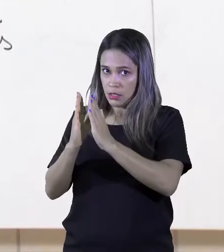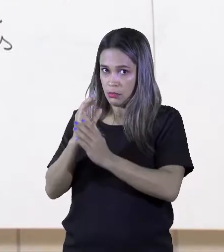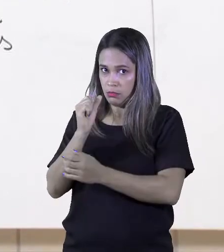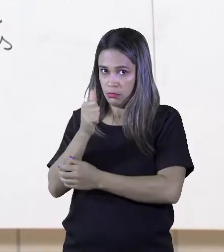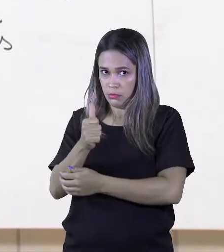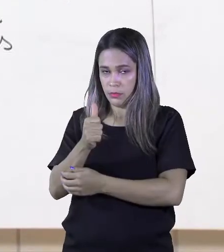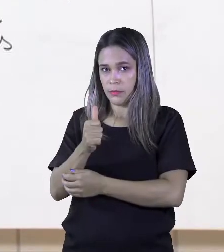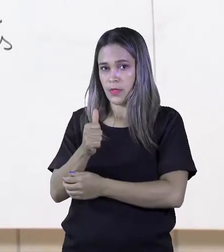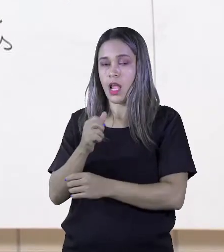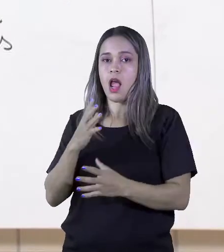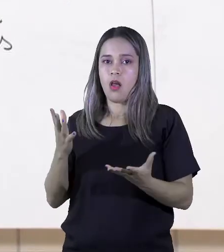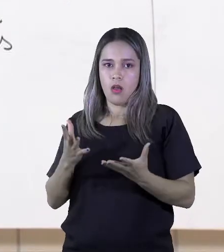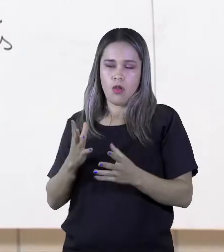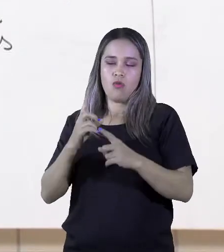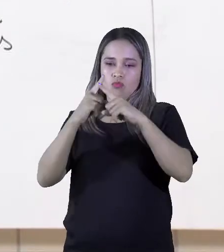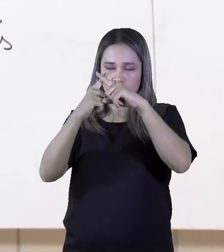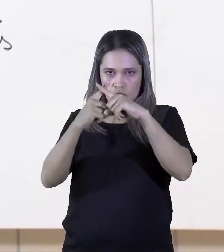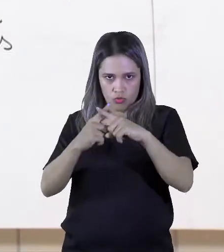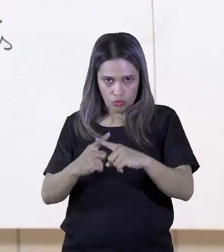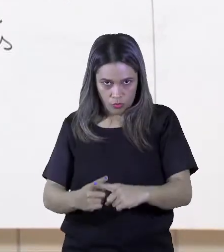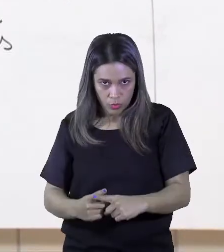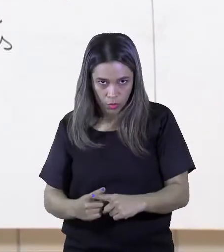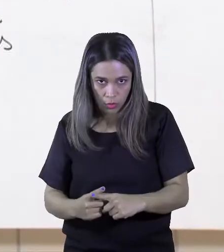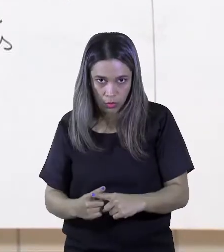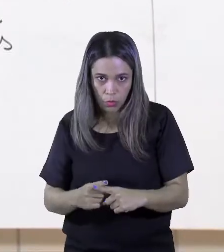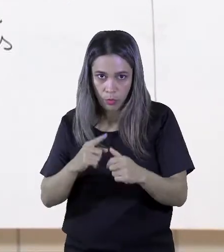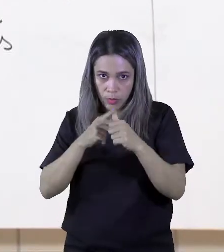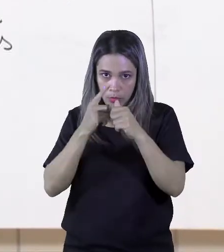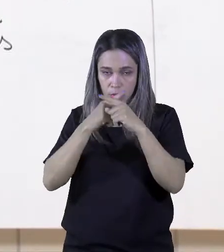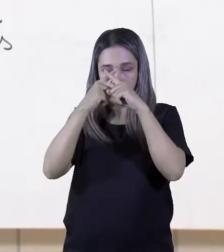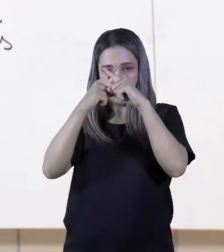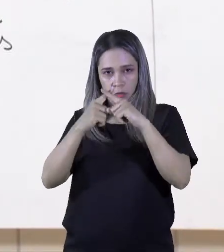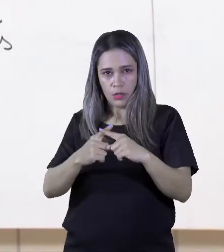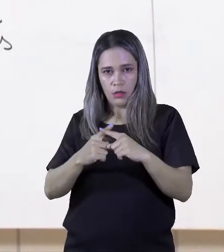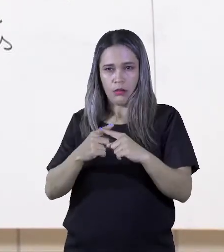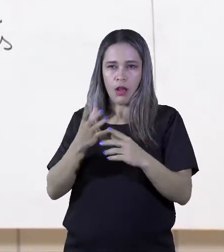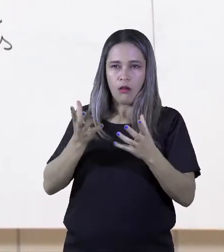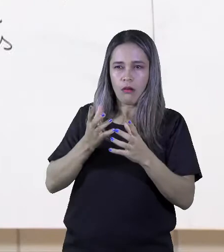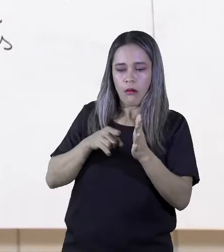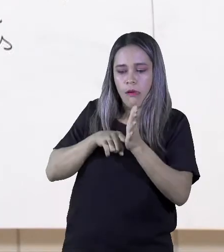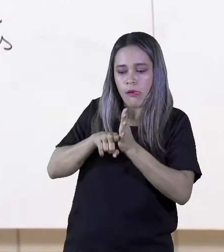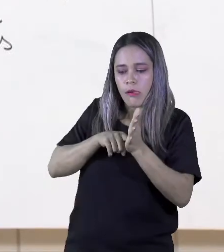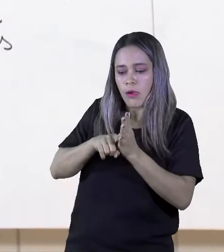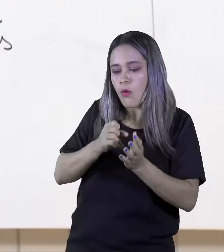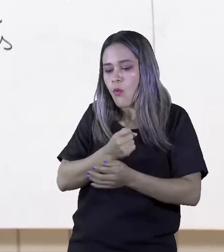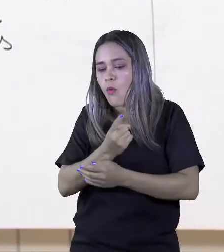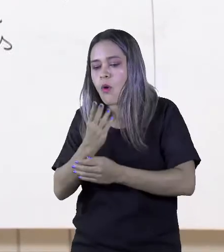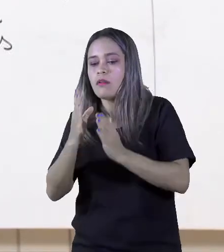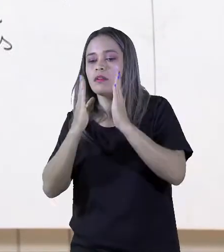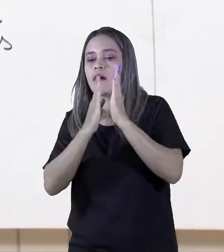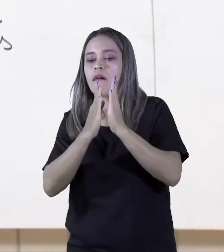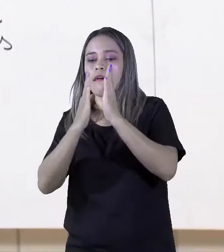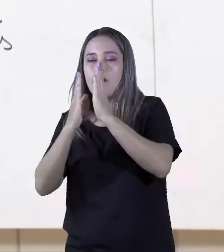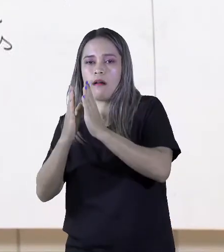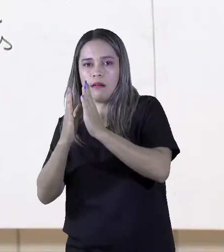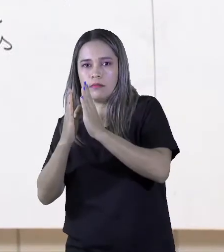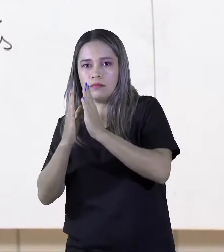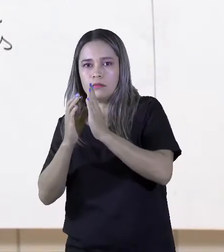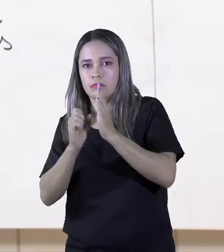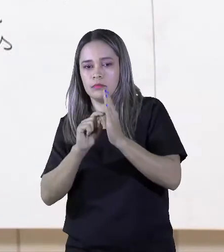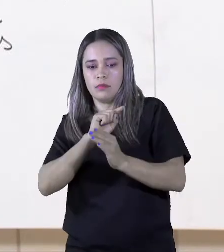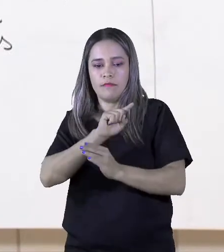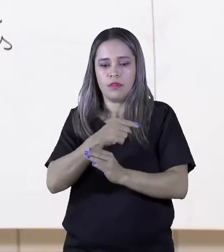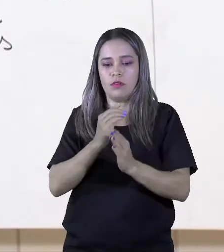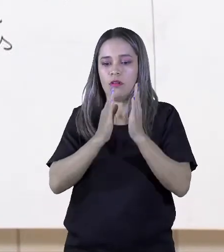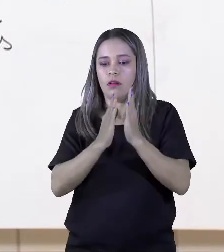faço a minha multiplicação, defino quantas casas vai ter após a vírgula, faço a multiplicação como se não tivesse vírgula e no